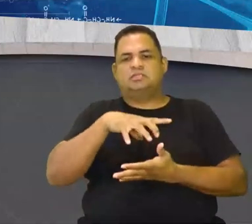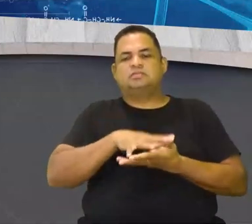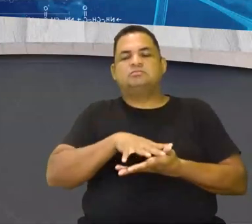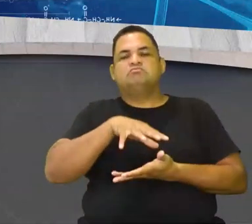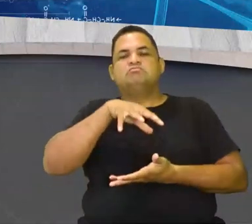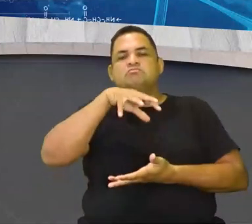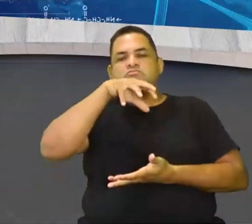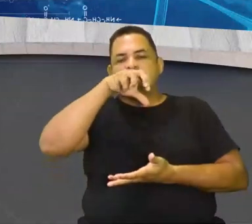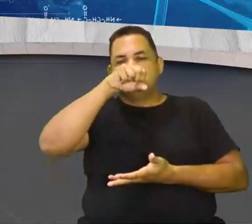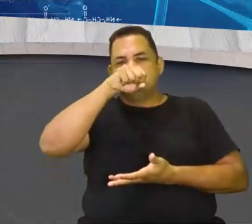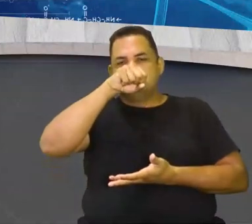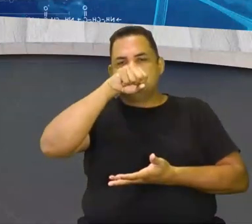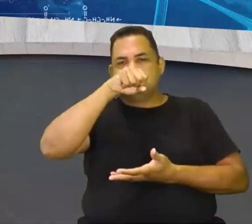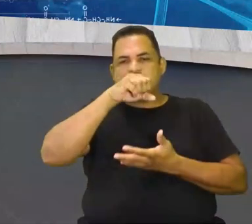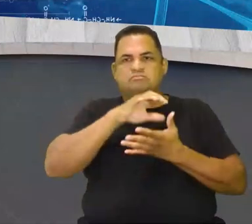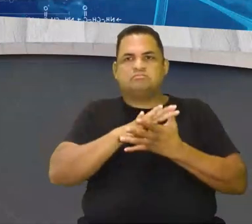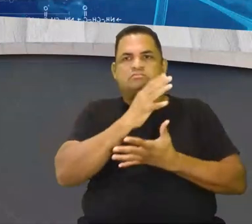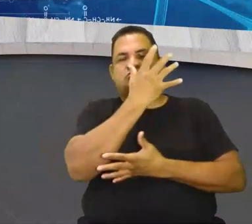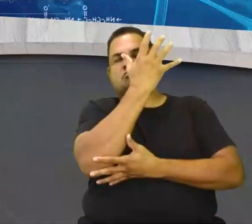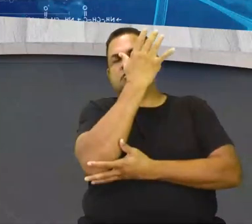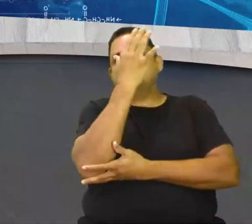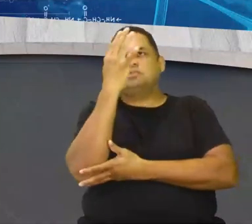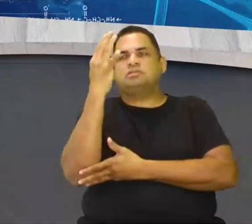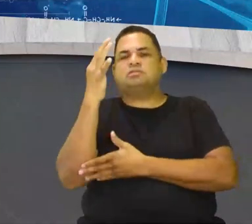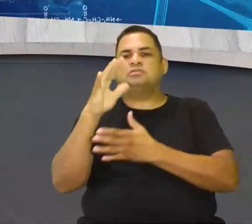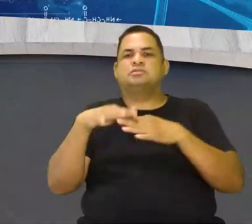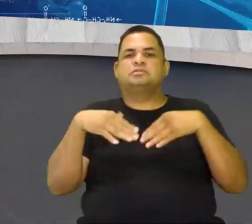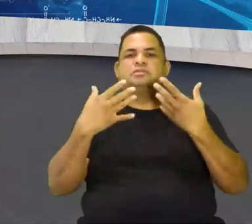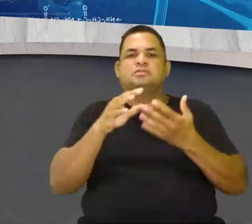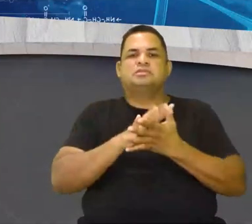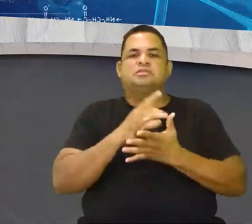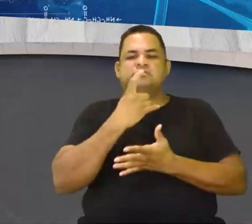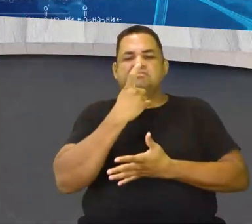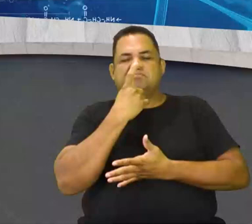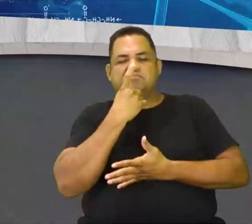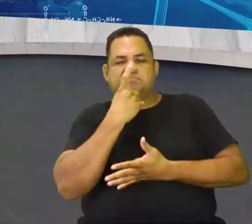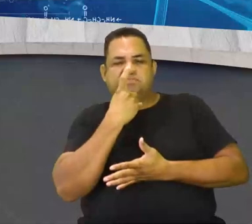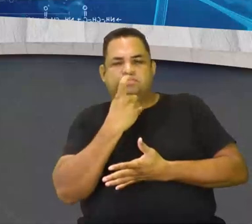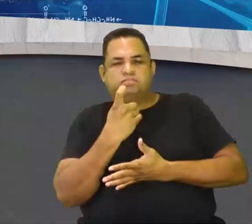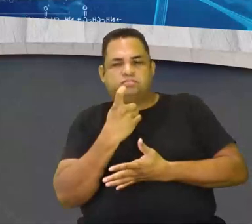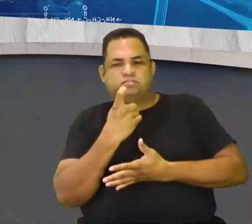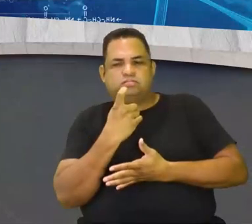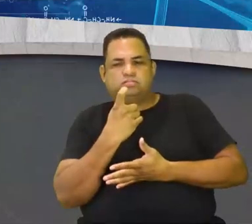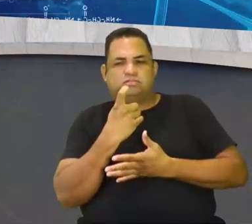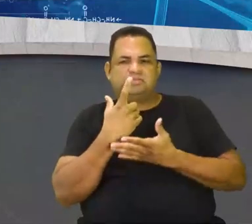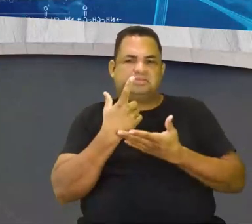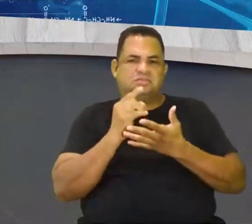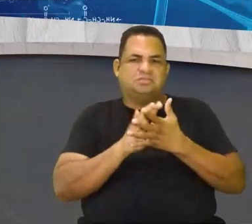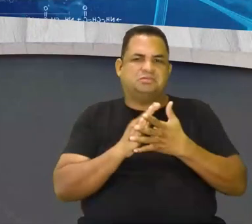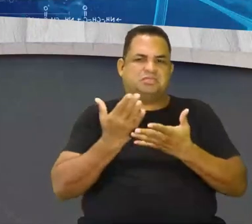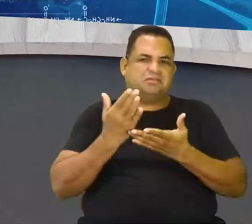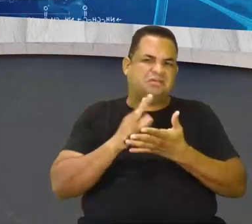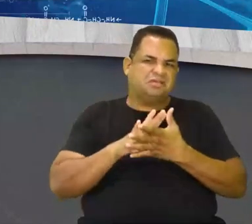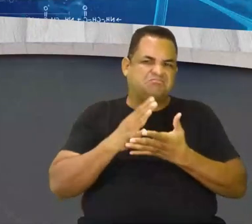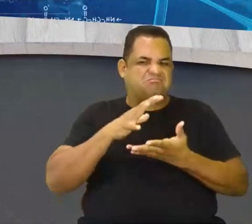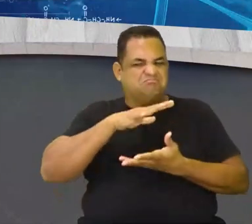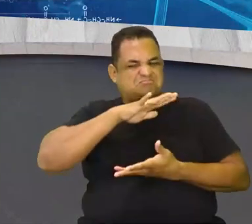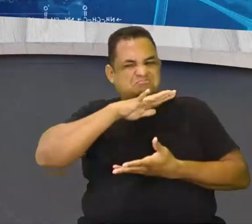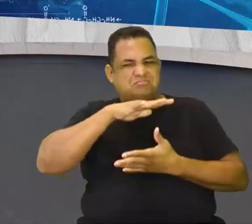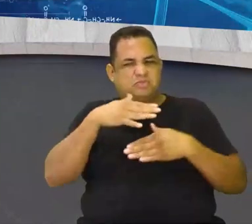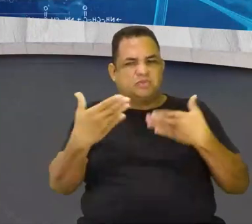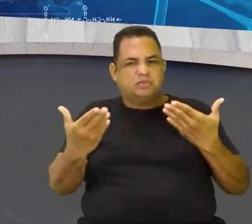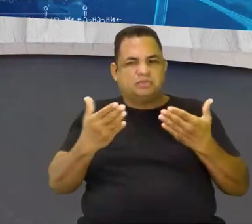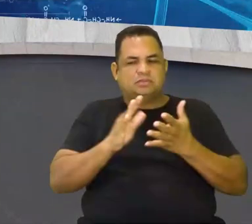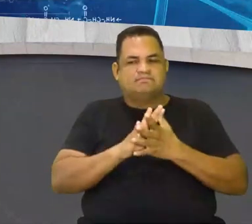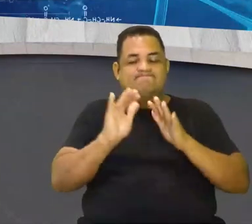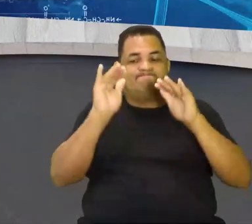né? Plantas, elas têm aroma. Quando a gente fala muito em odor, a gente já vai descaracterizando um pouco o lado ruim. Exatamente.